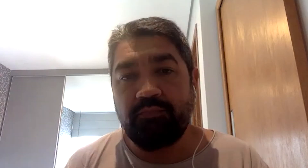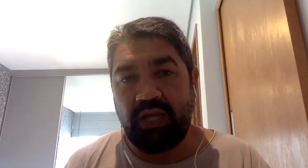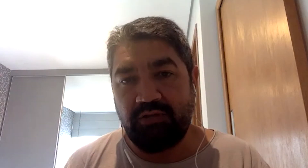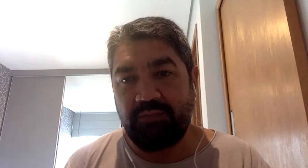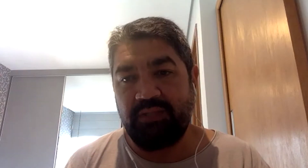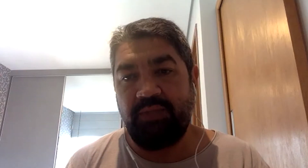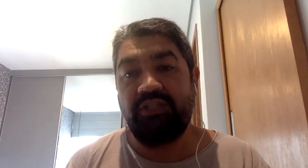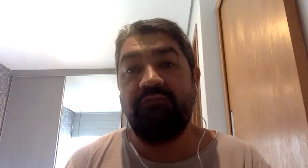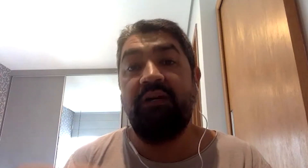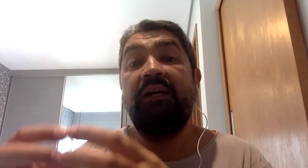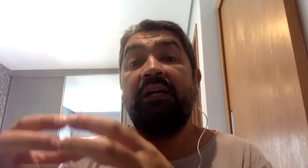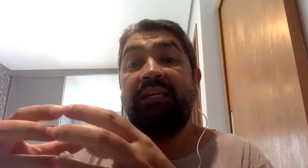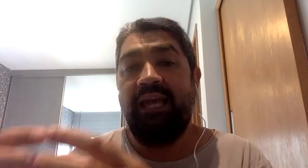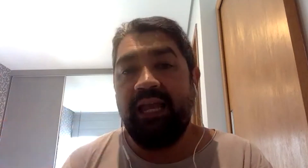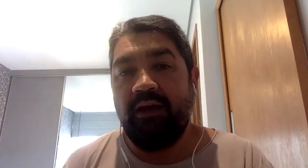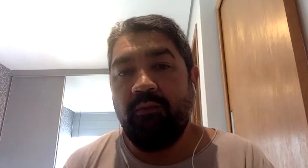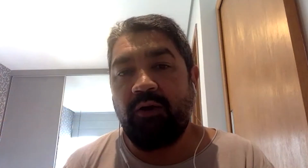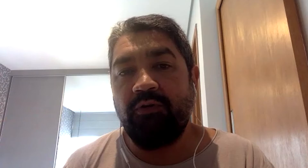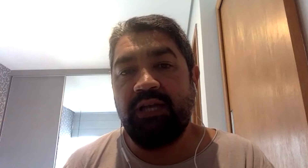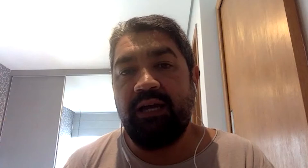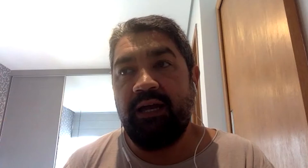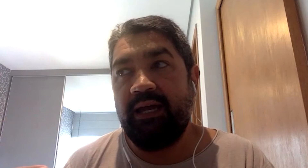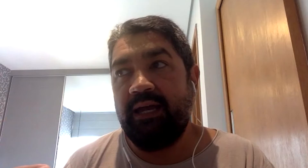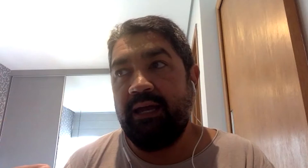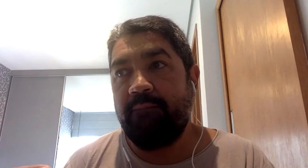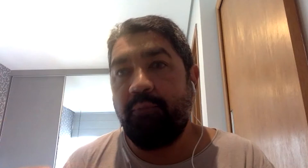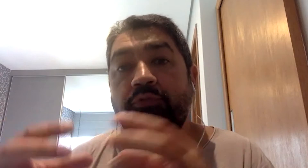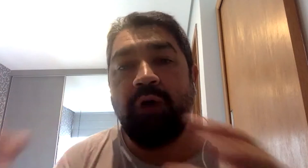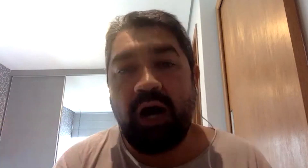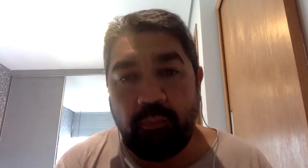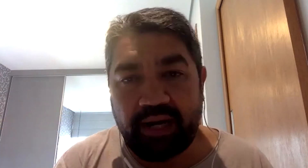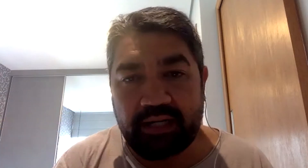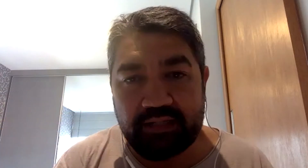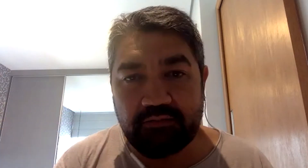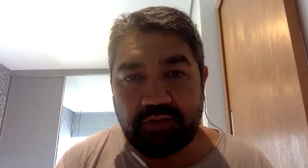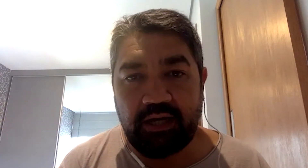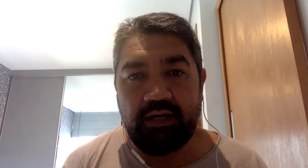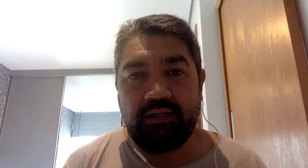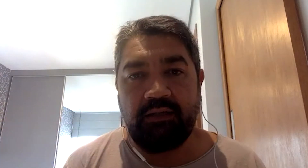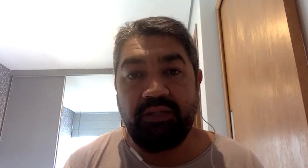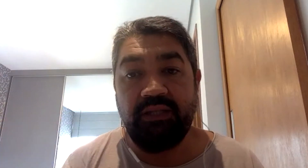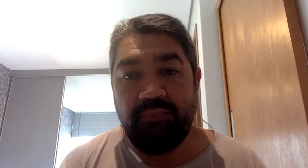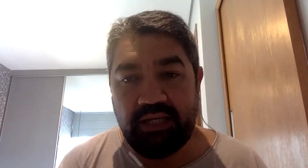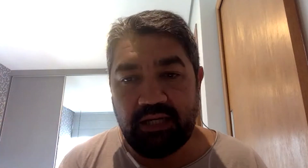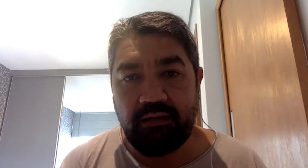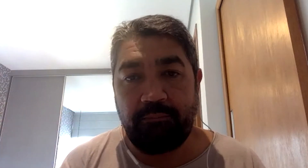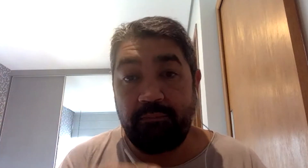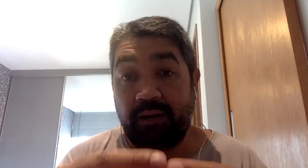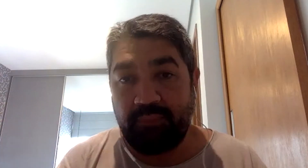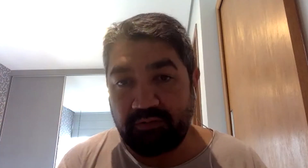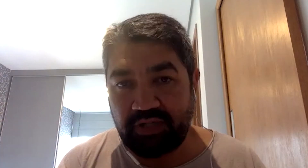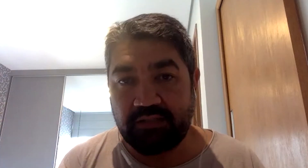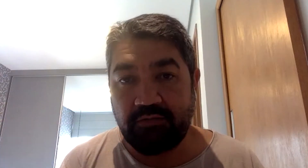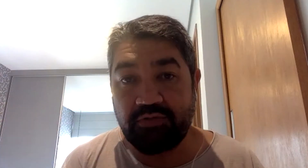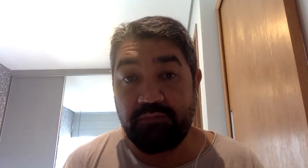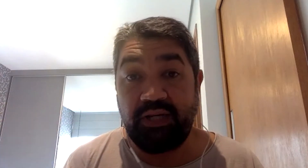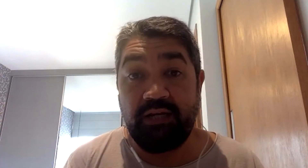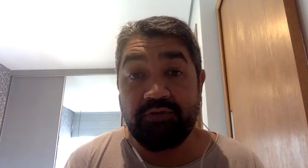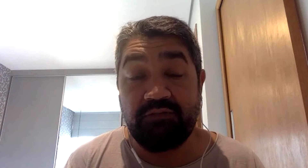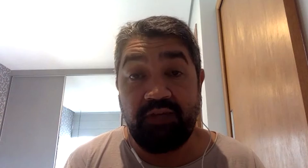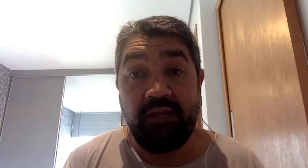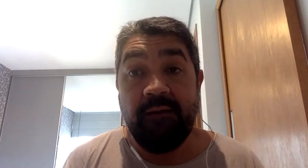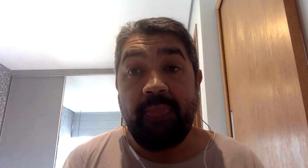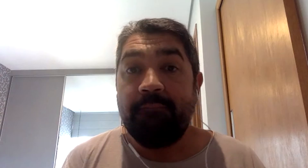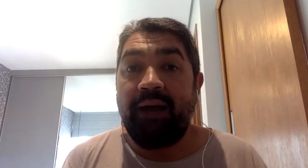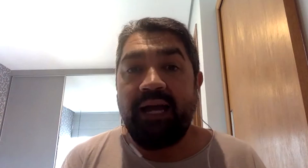mesmo tendo essa perspectiva que ela é uma coisa pontual para a questão da pandemia, da manutenção dos